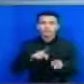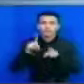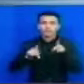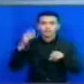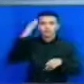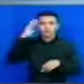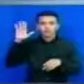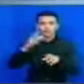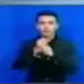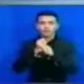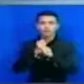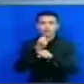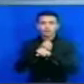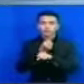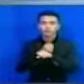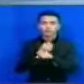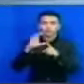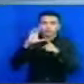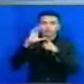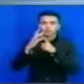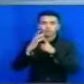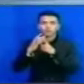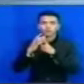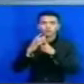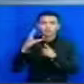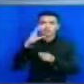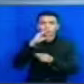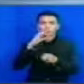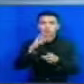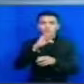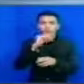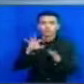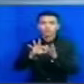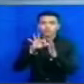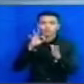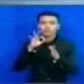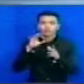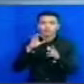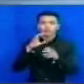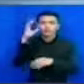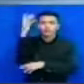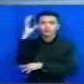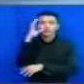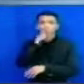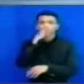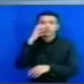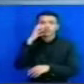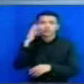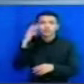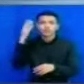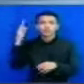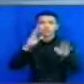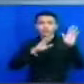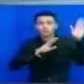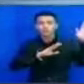Emma desconhecido foi de fato clulik iha bele hetu no fokit sai aitos iha foho ramela o